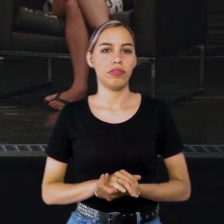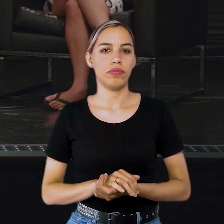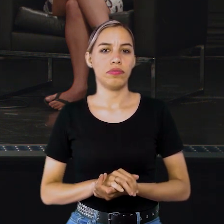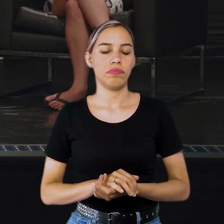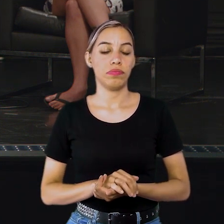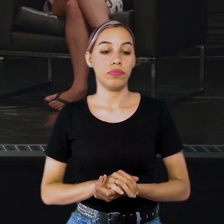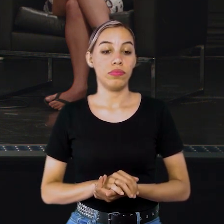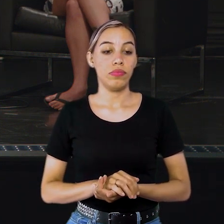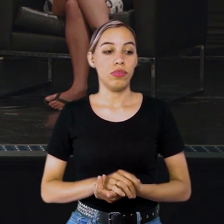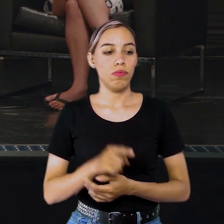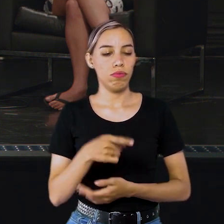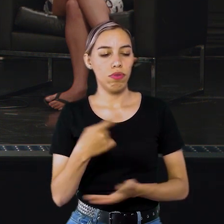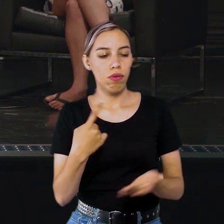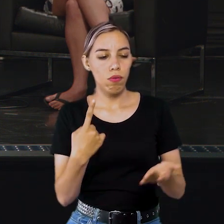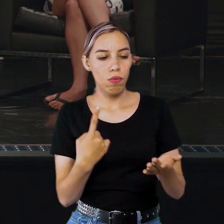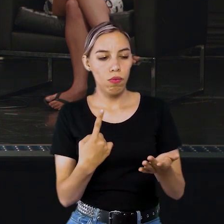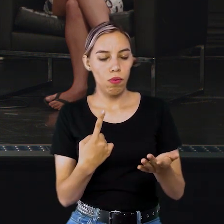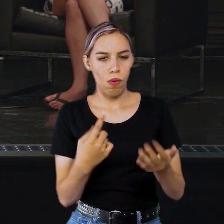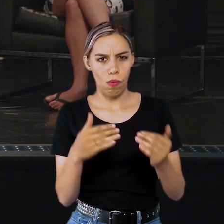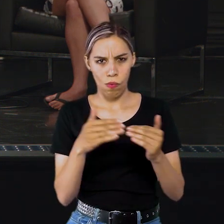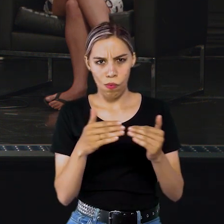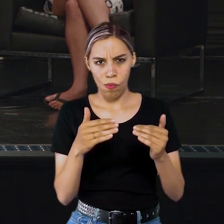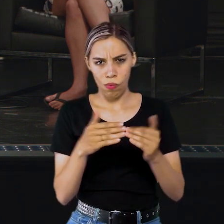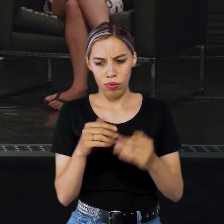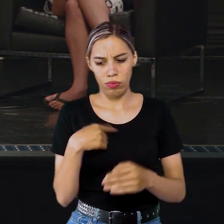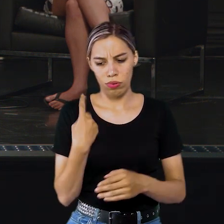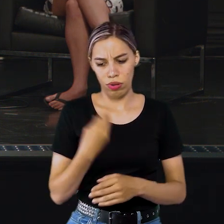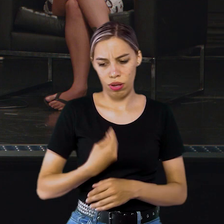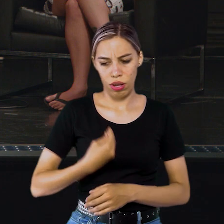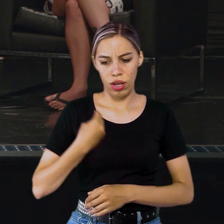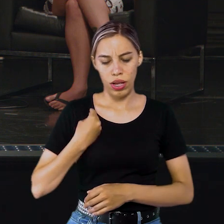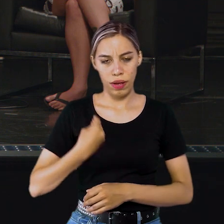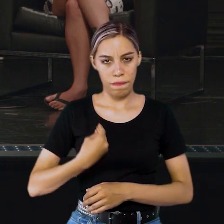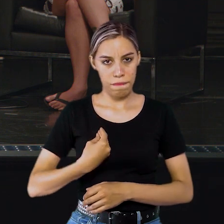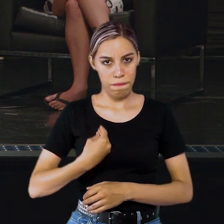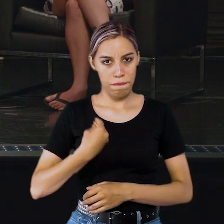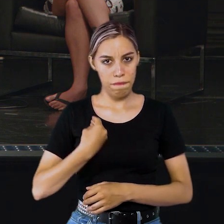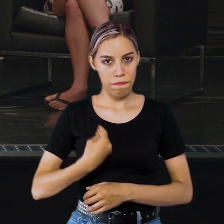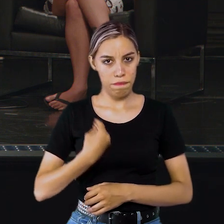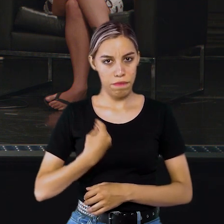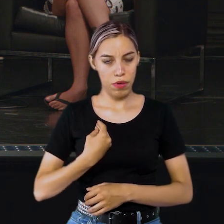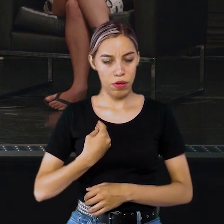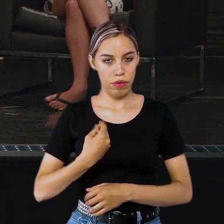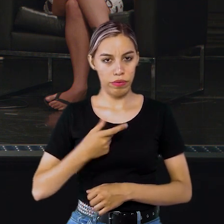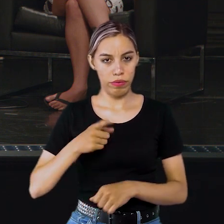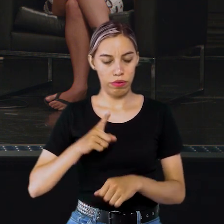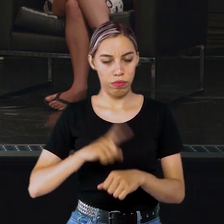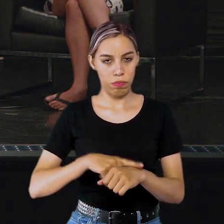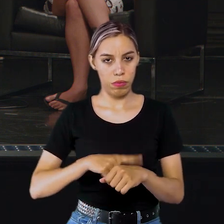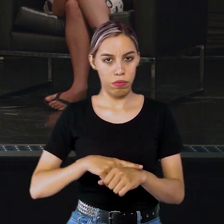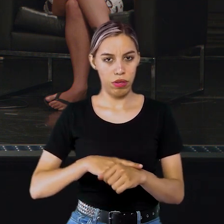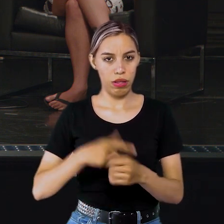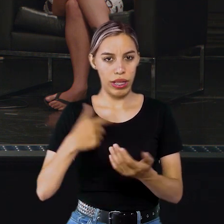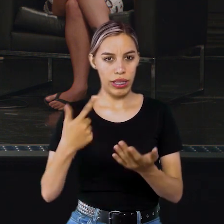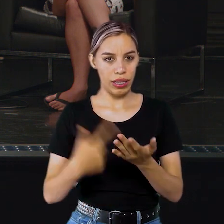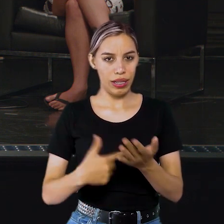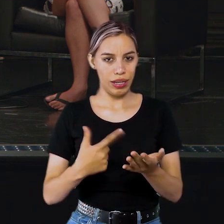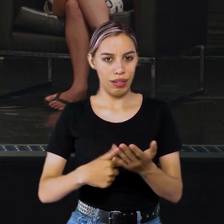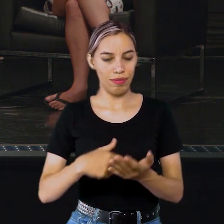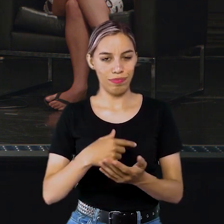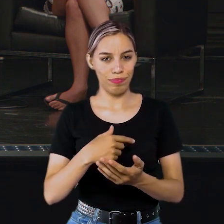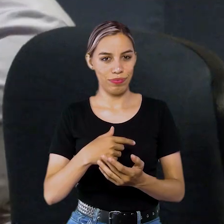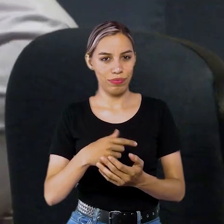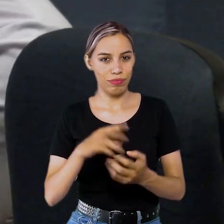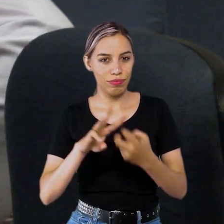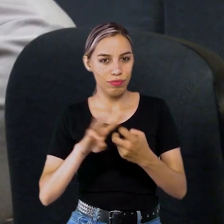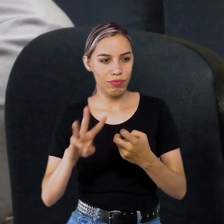tenha tudo, mas se você não concorda que nós estamos vivendo um grande momento da literatura indígena,